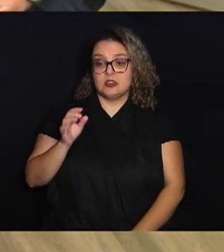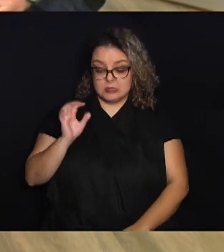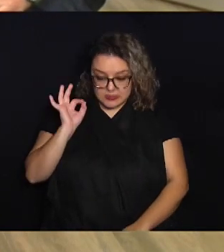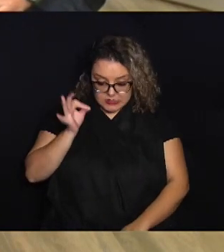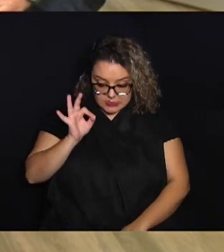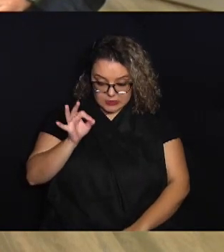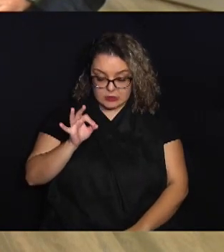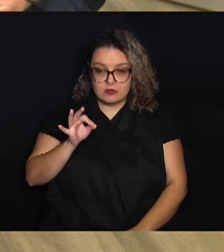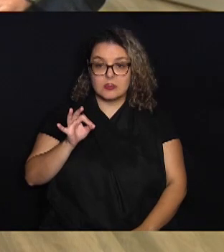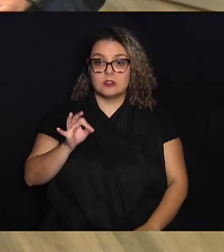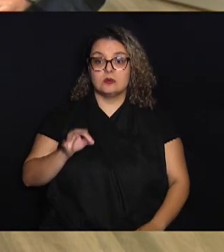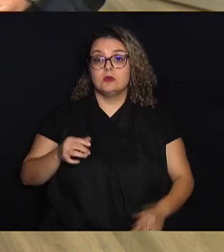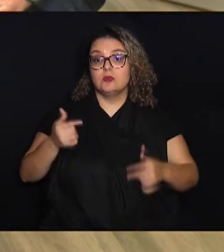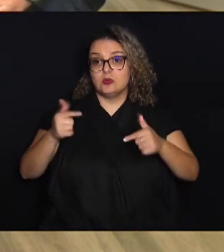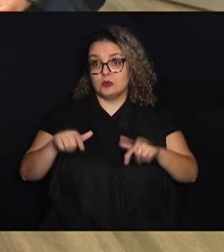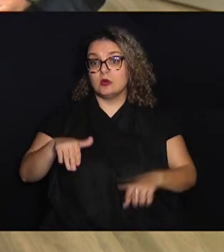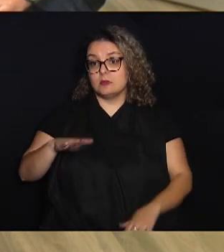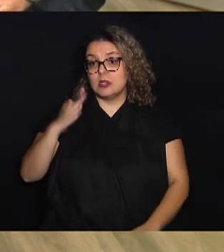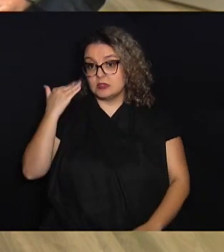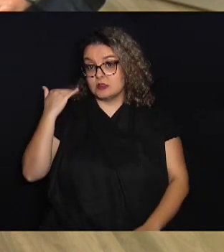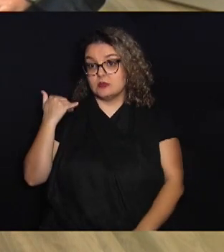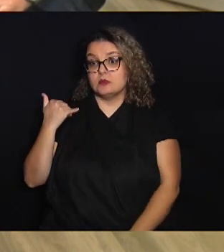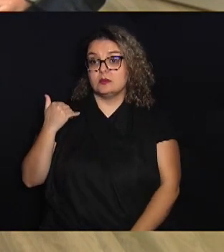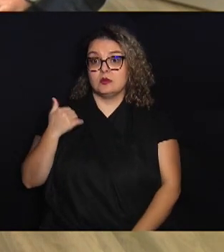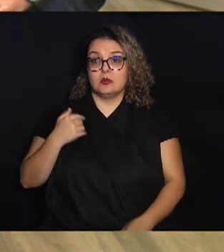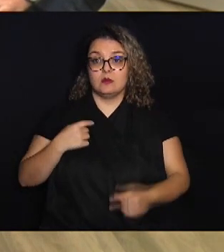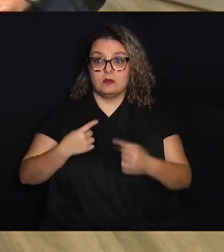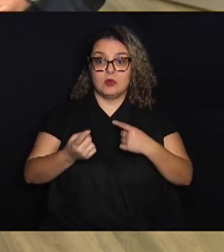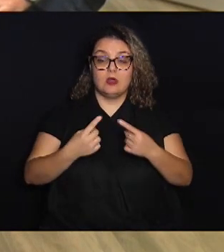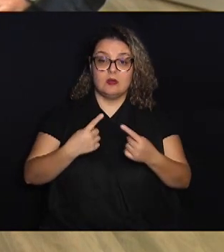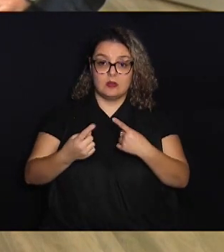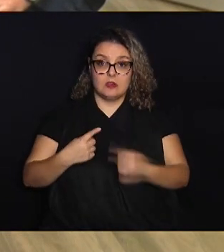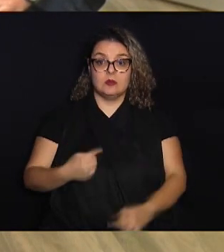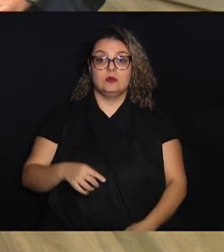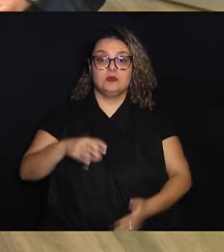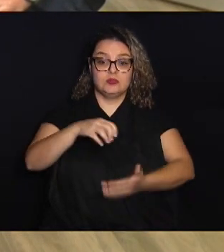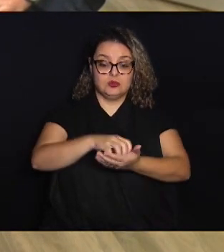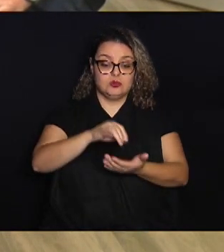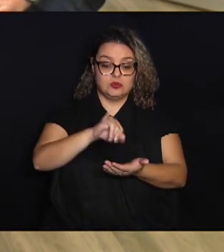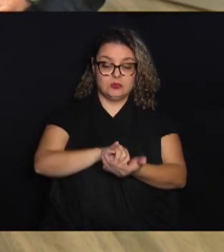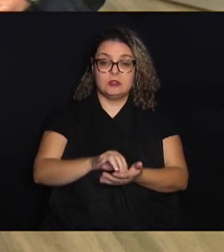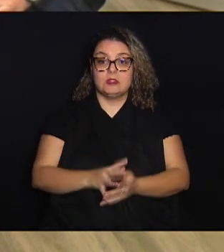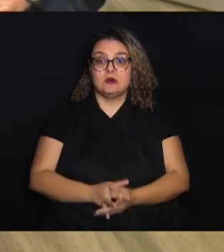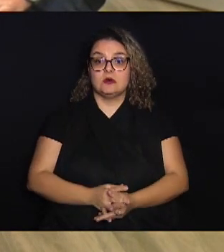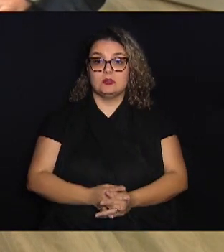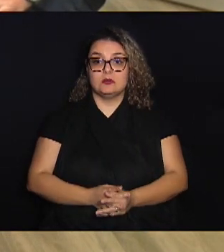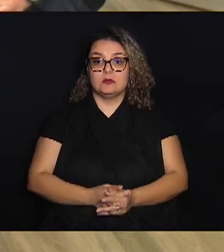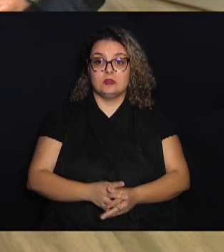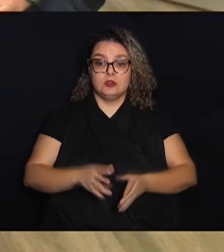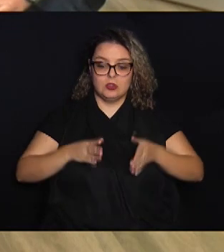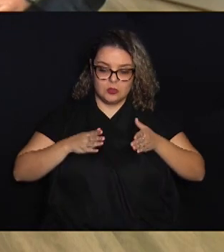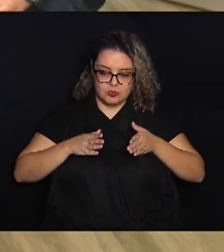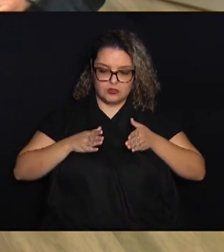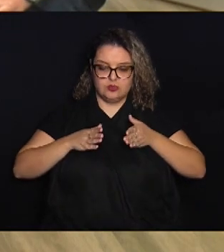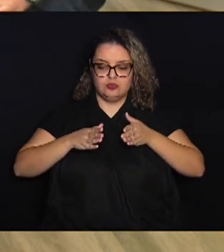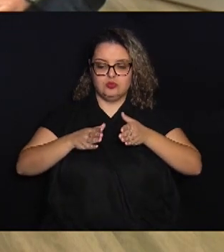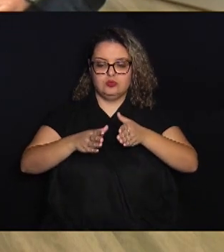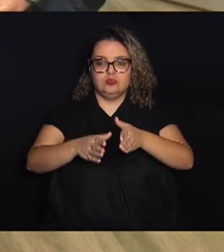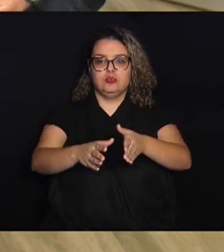aí um dos lugares mais conhecidos, uma avenida, né? No centro da cidade, vai atravessando aí